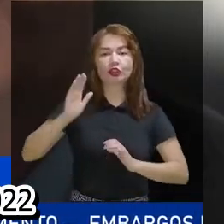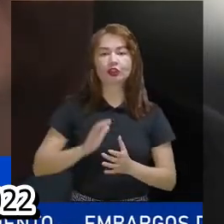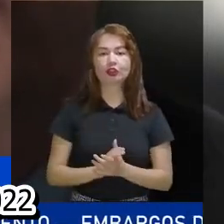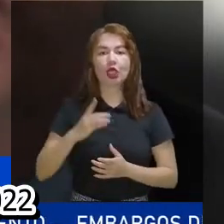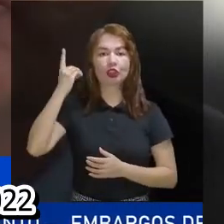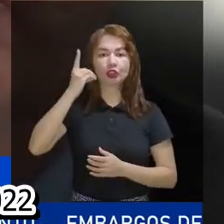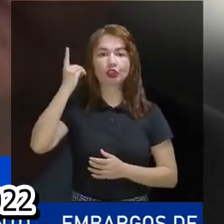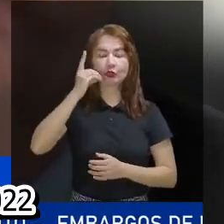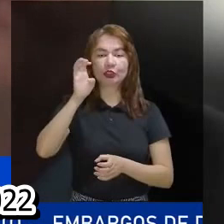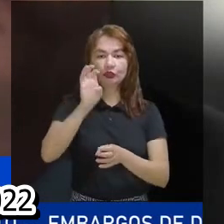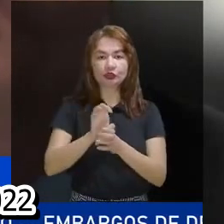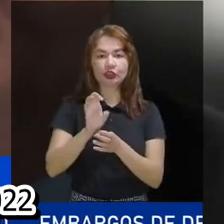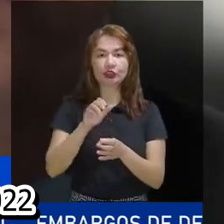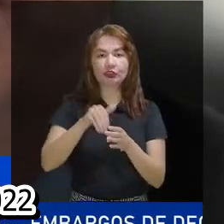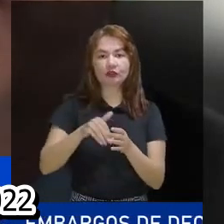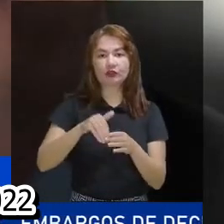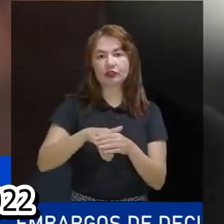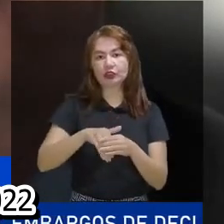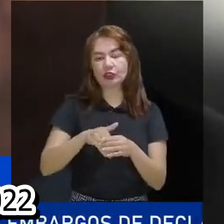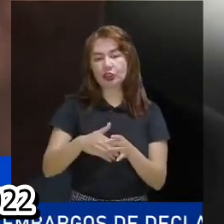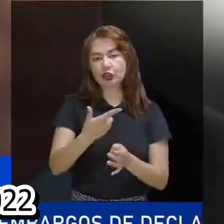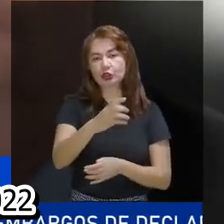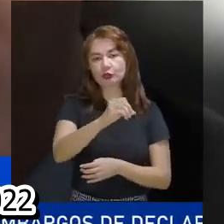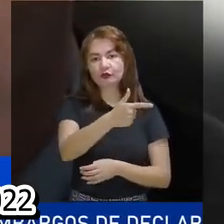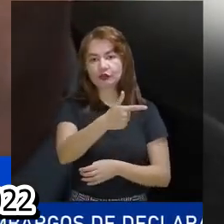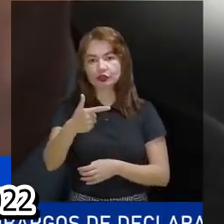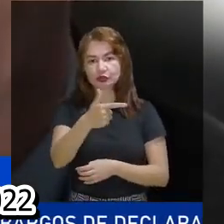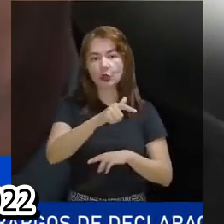deputado estadual nas eleições de 2022, e, em